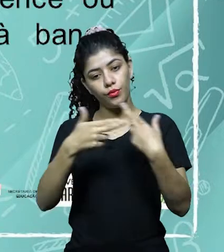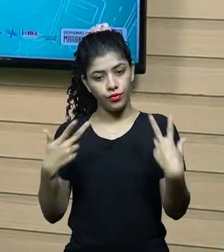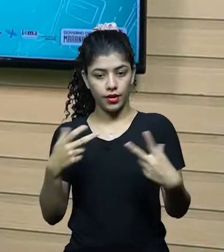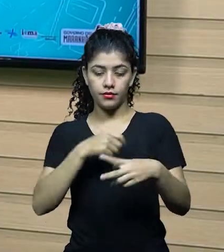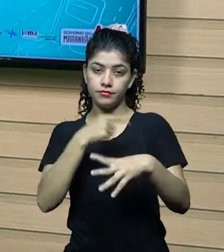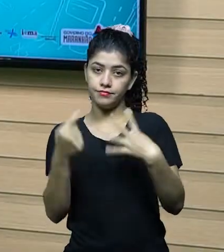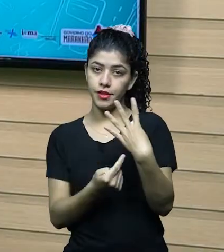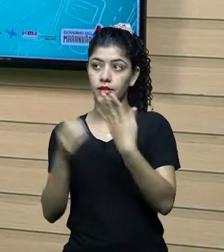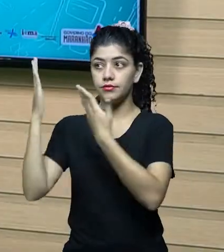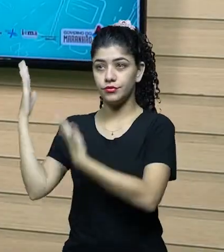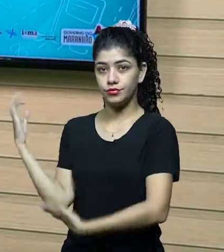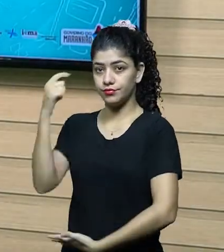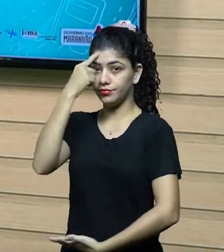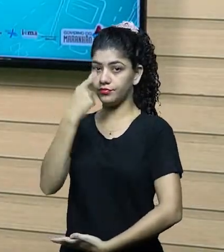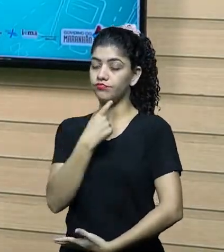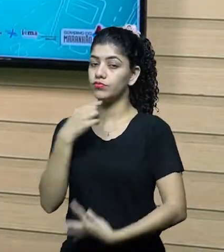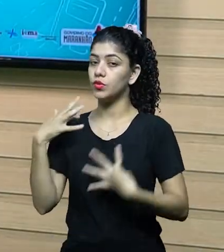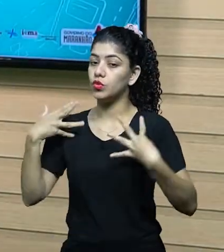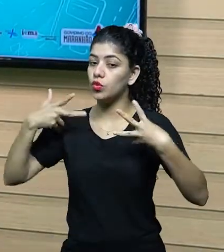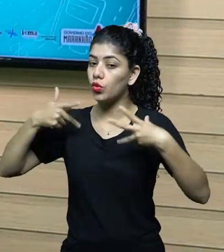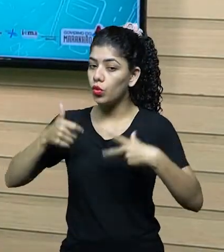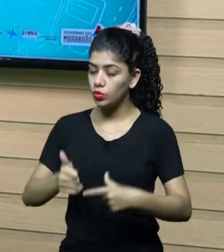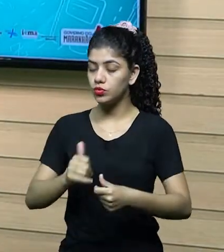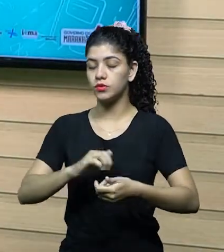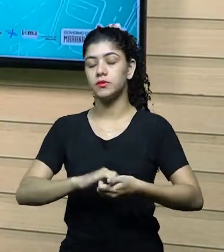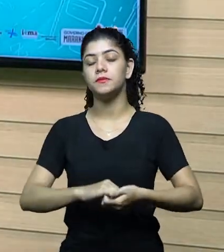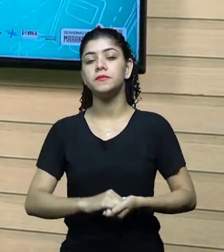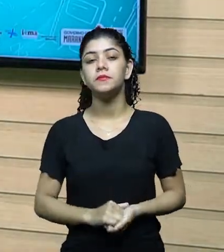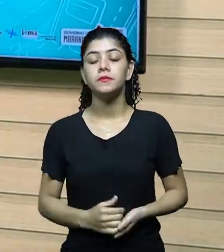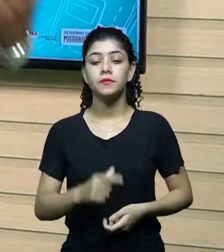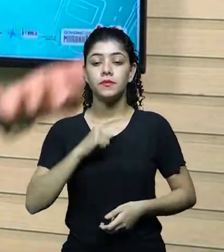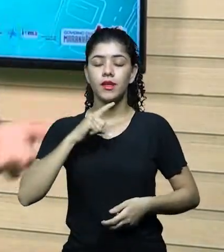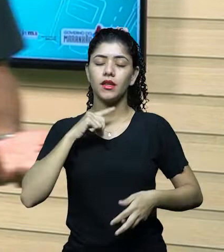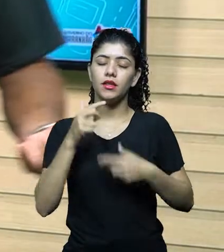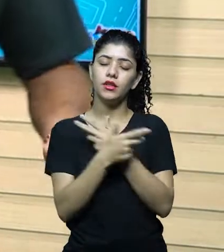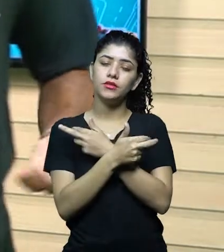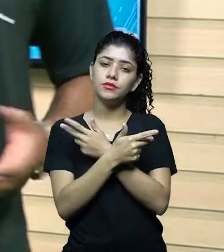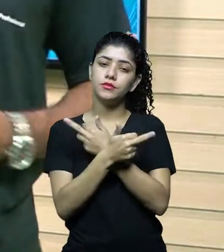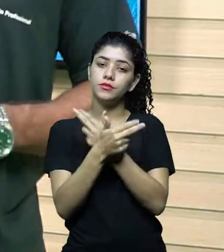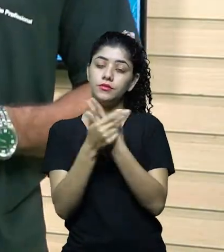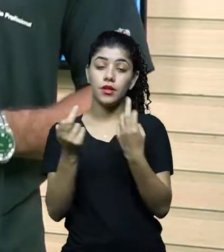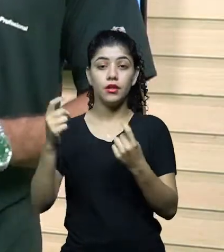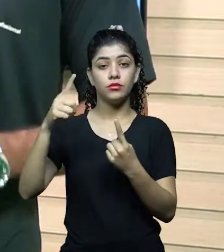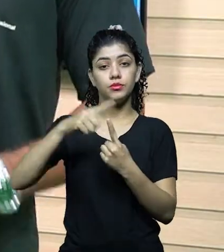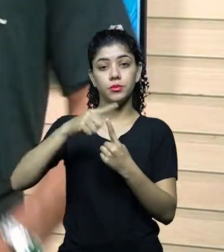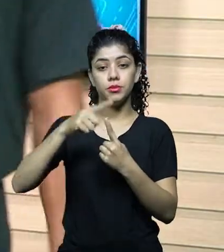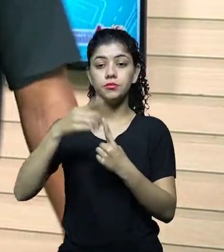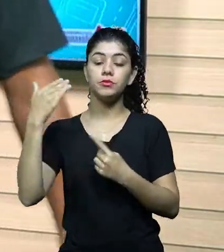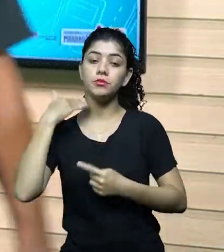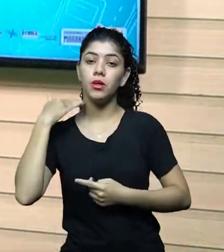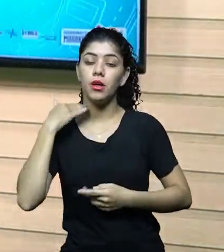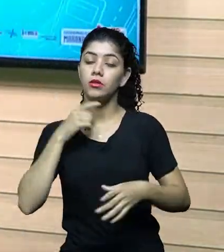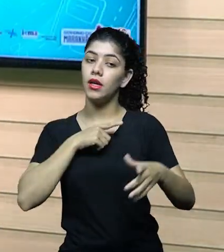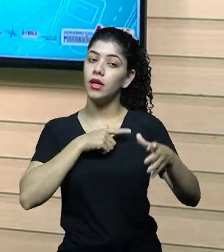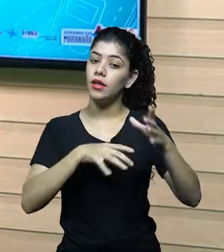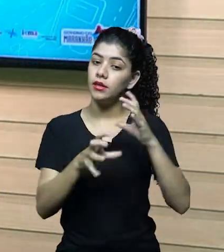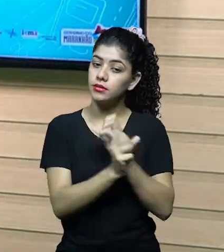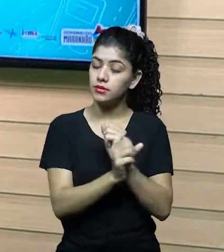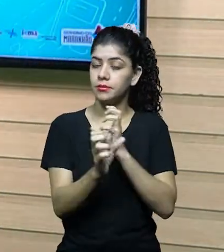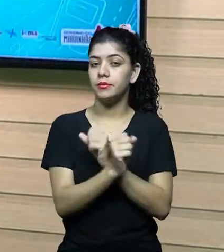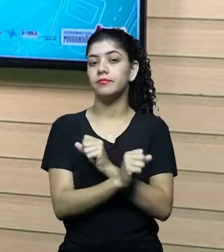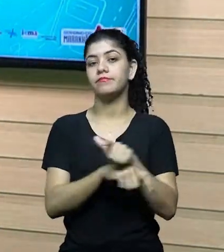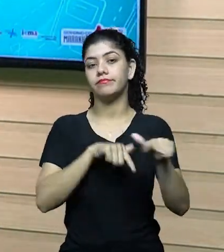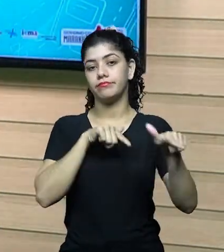Sicredi, Fininvest, Losango. Existem diversas empresas que trabalham a contabilidade